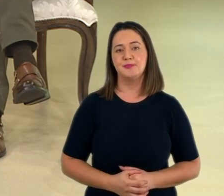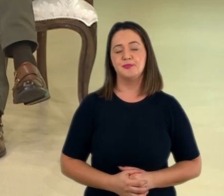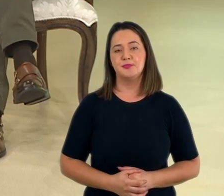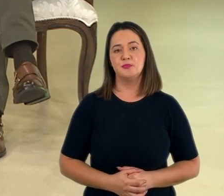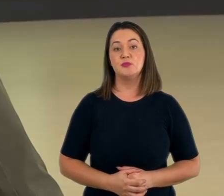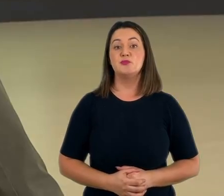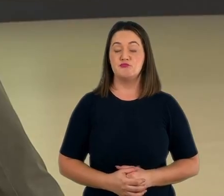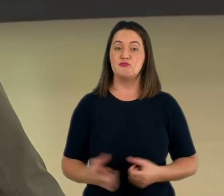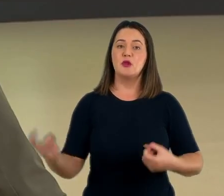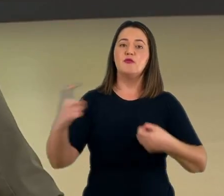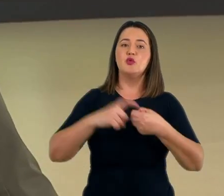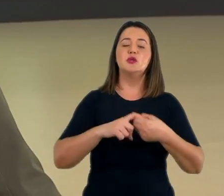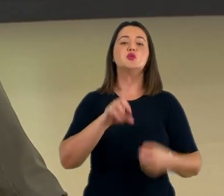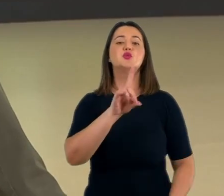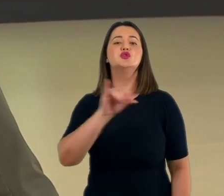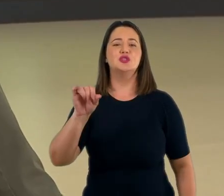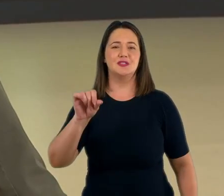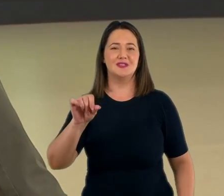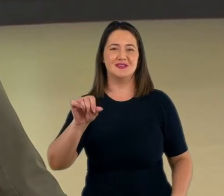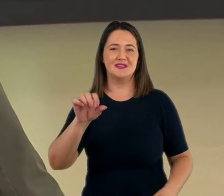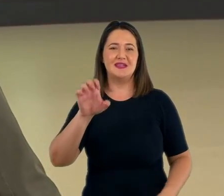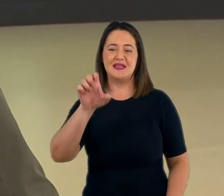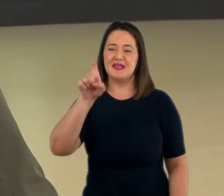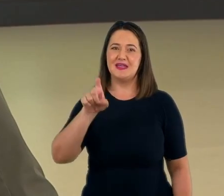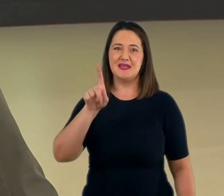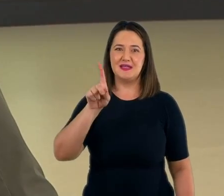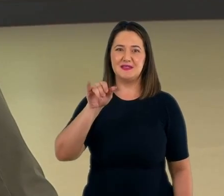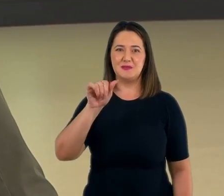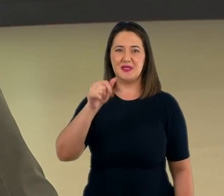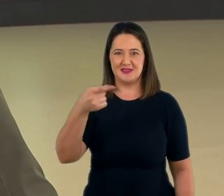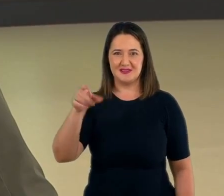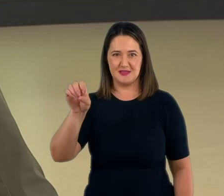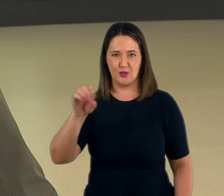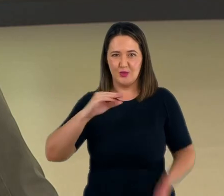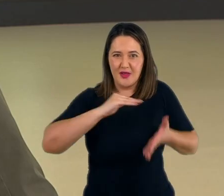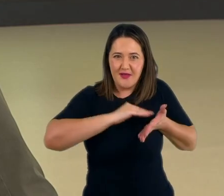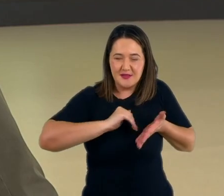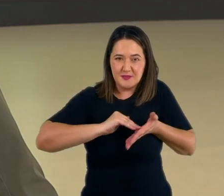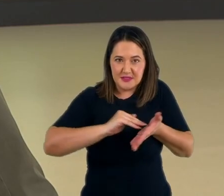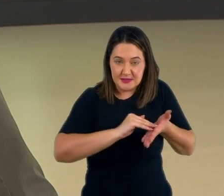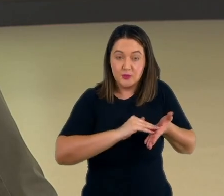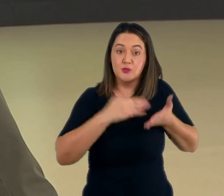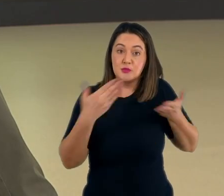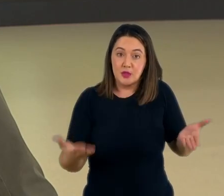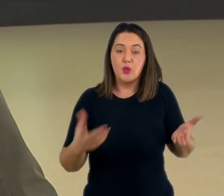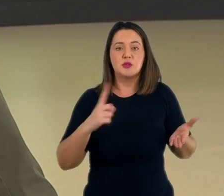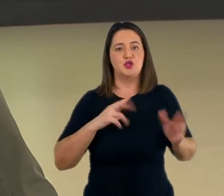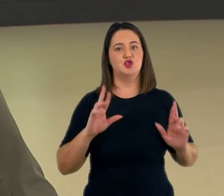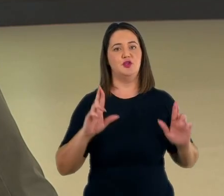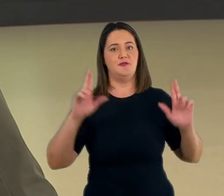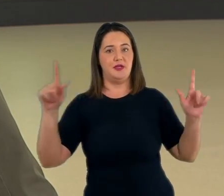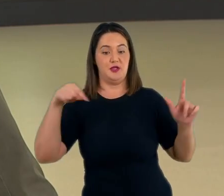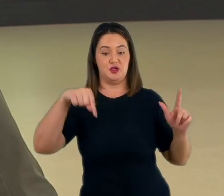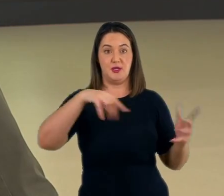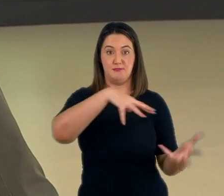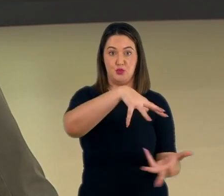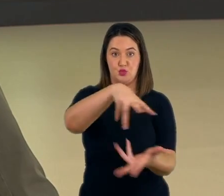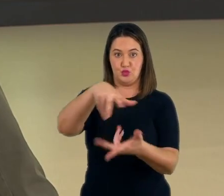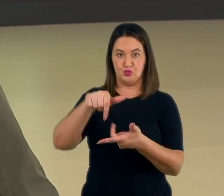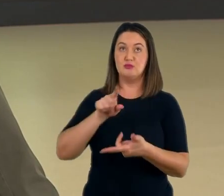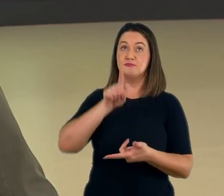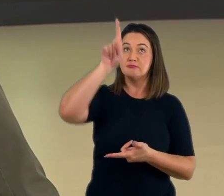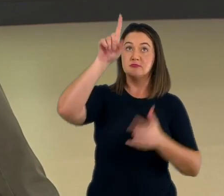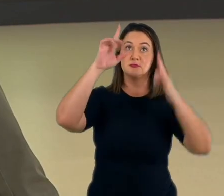Testamento. Voltando a falar do dia da expiação, nós temos que lembrar também uma diferença entre o dia da